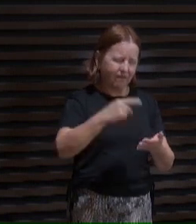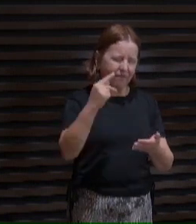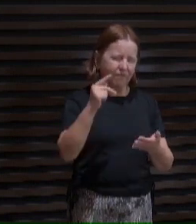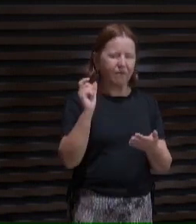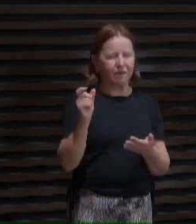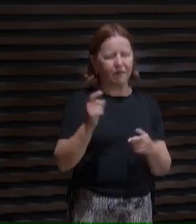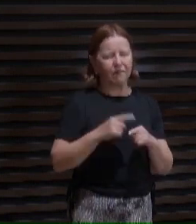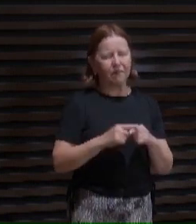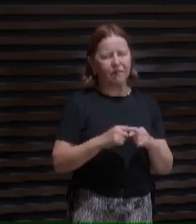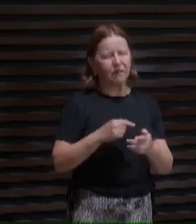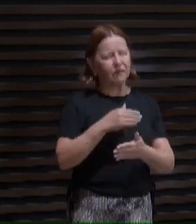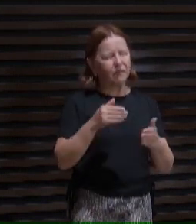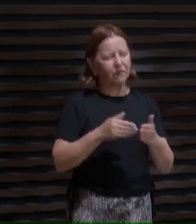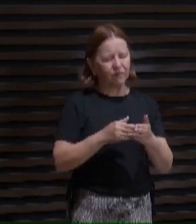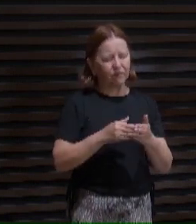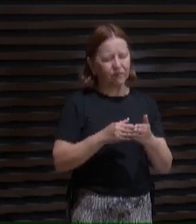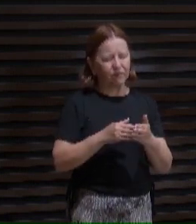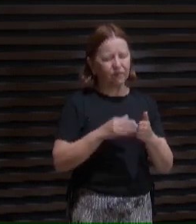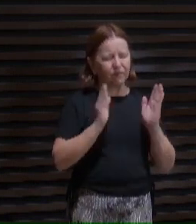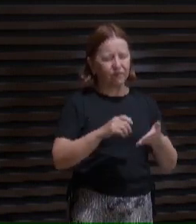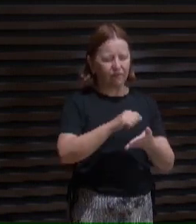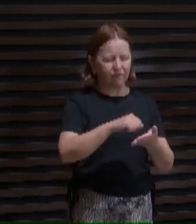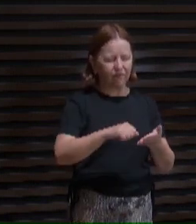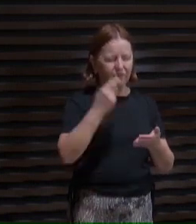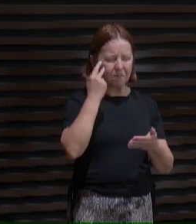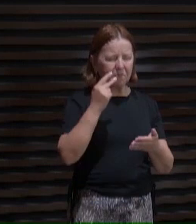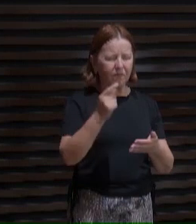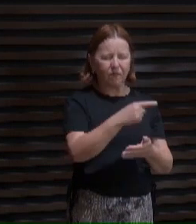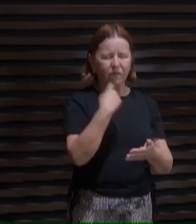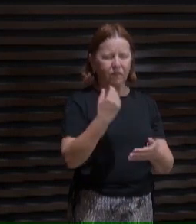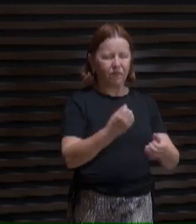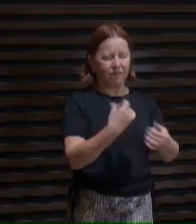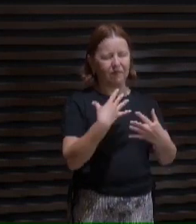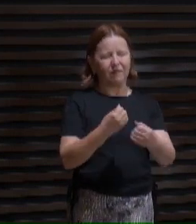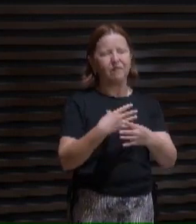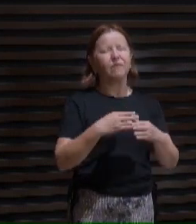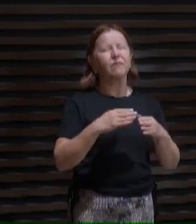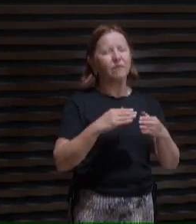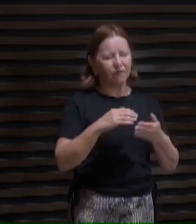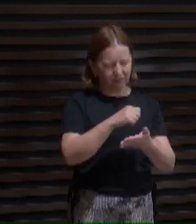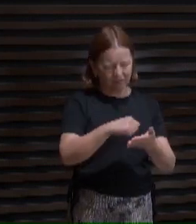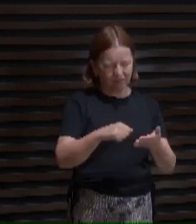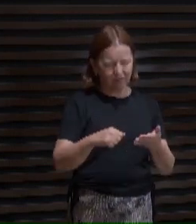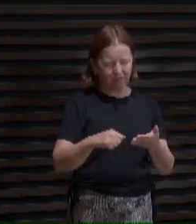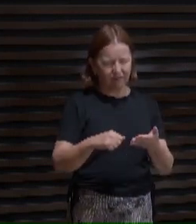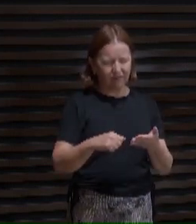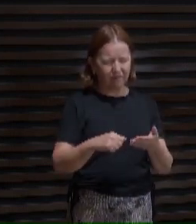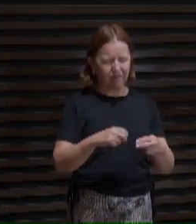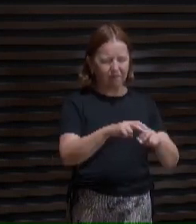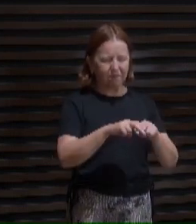porque tudo quanto foi escrito para o nosso ensino foi escrito, para que pela